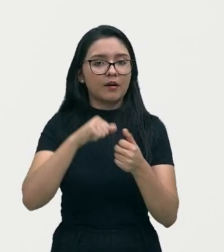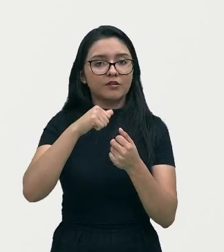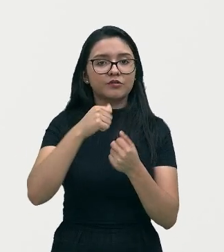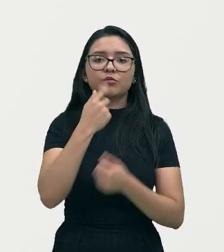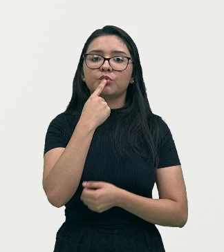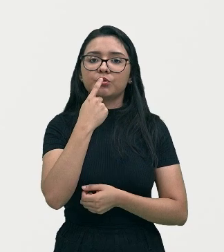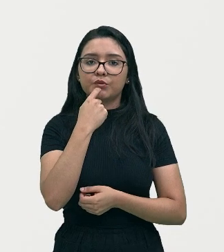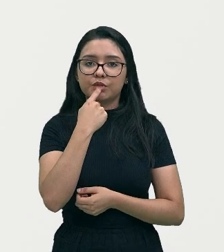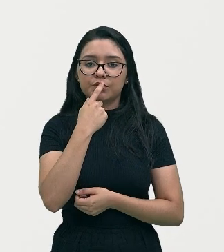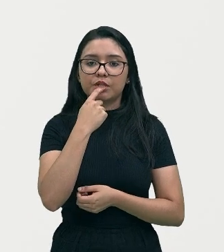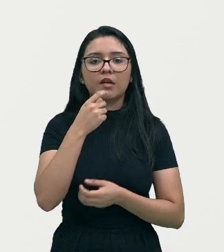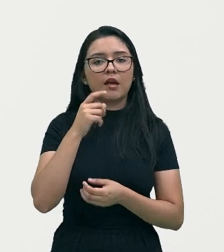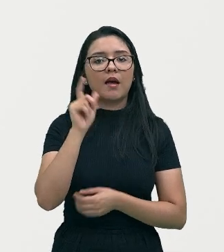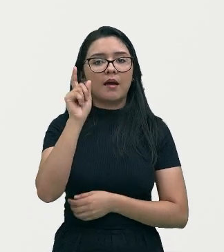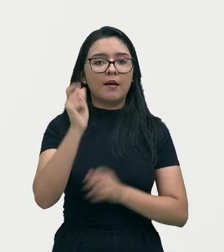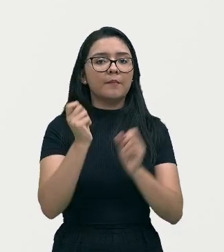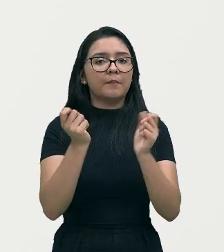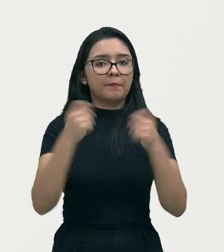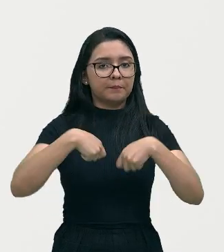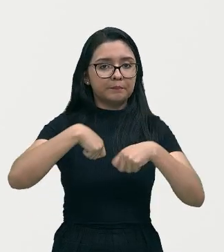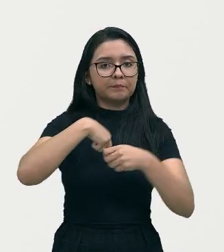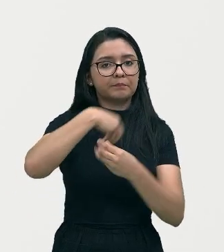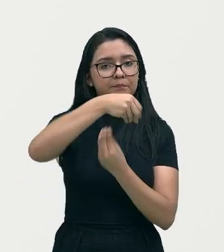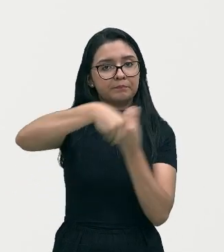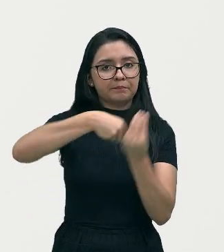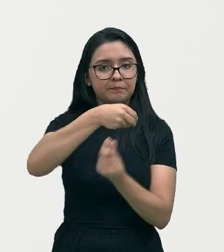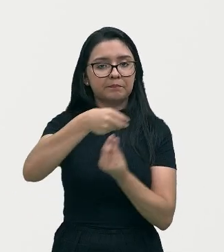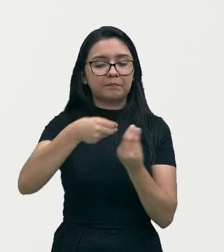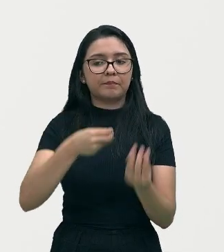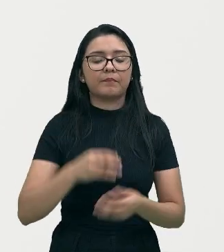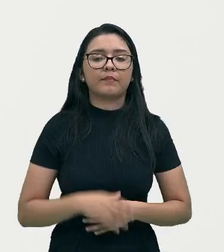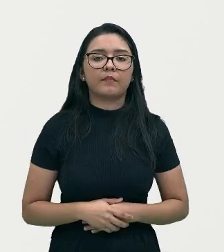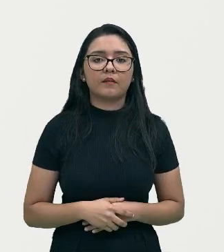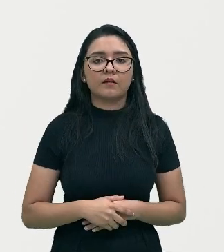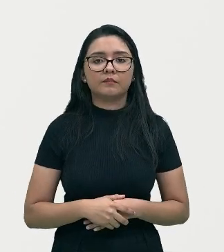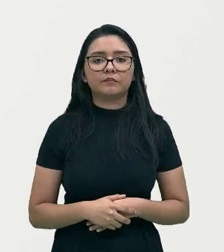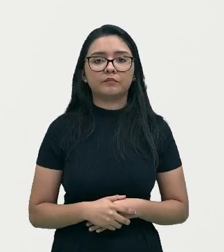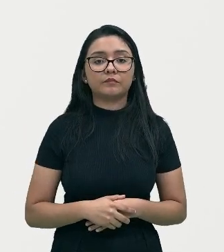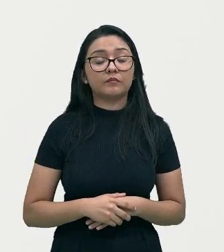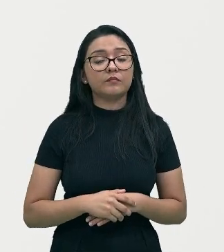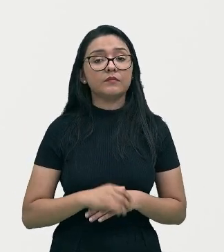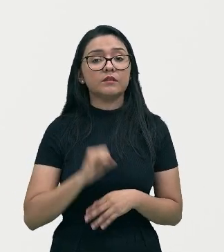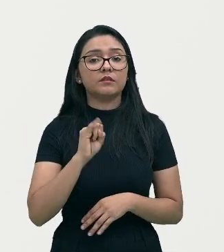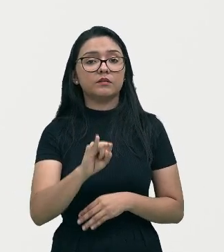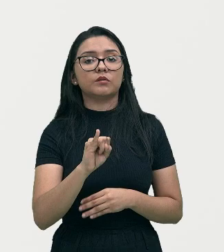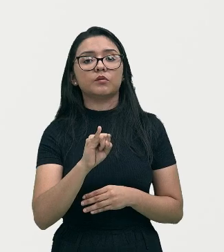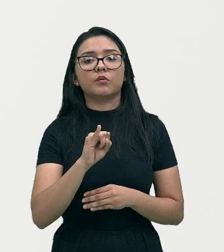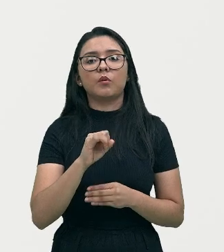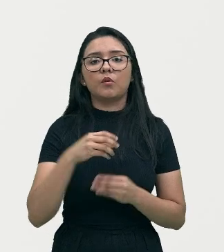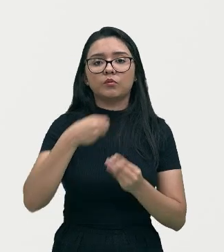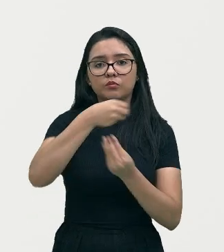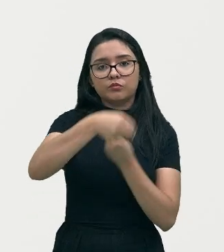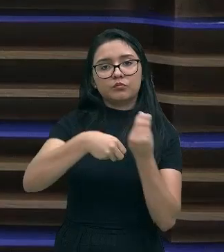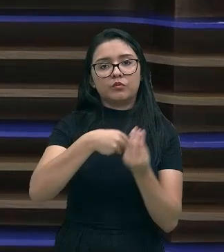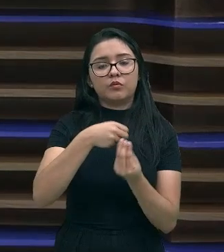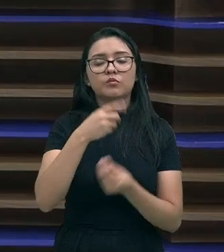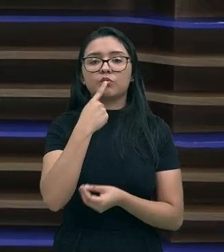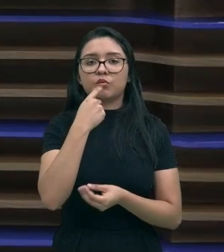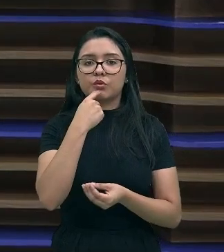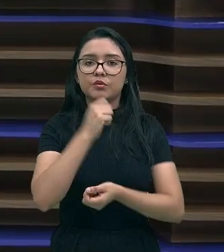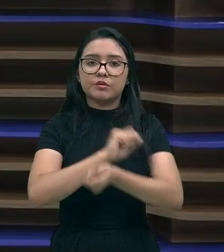vai se misturar também, tá? Então, o sangue não ser misturado é algo específico ali